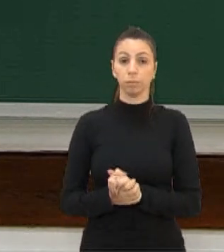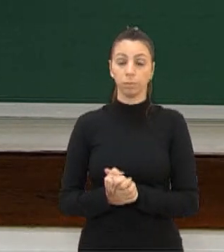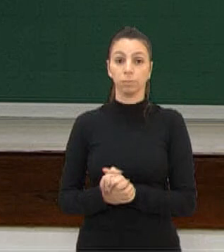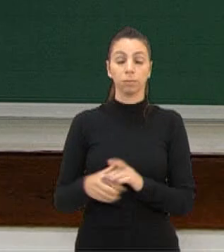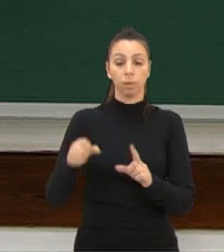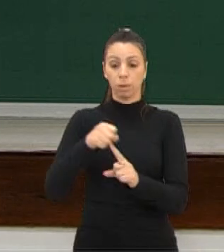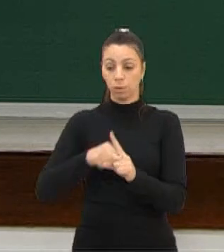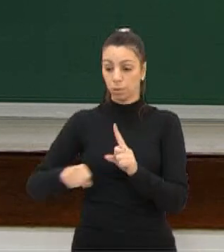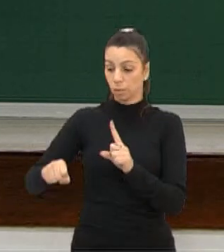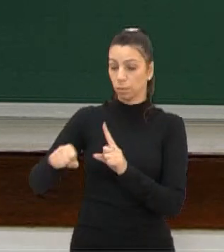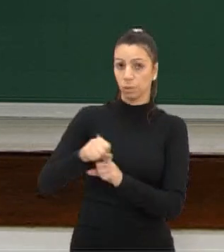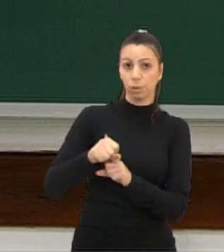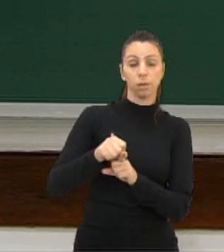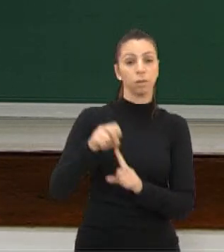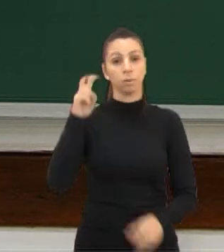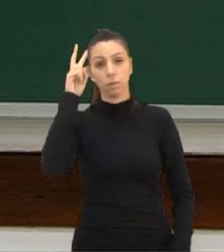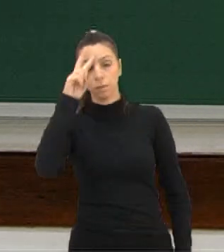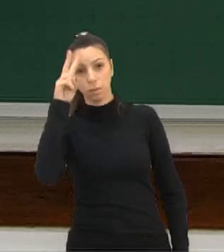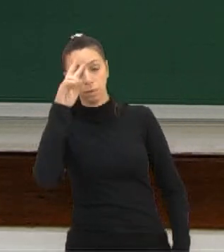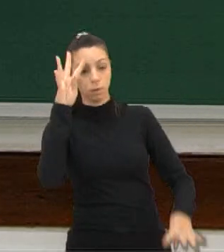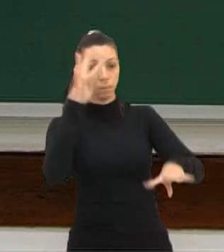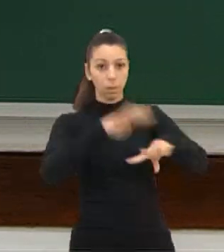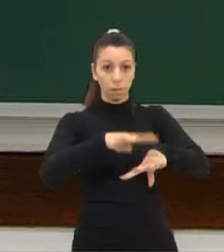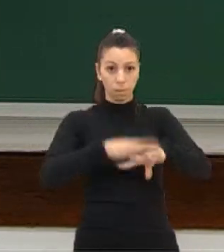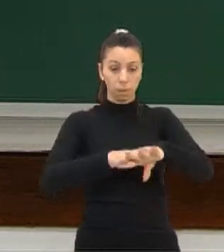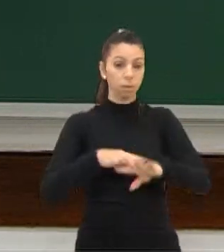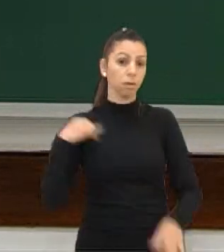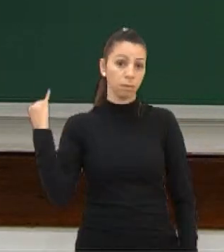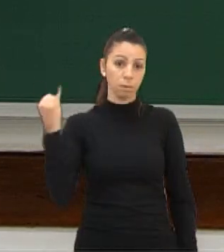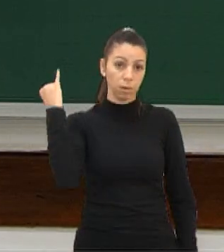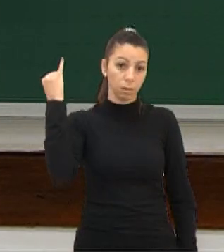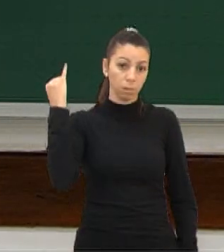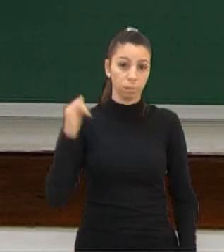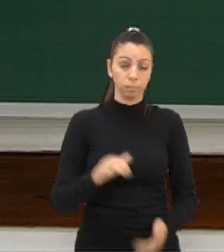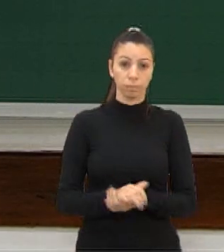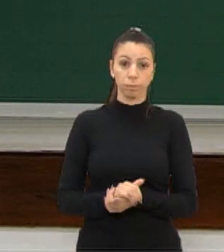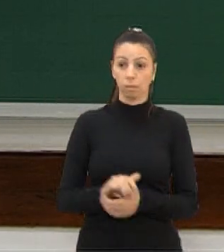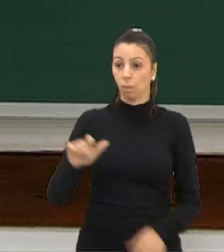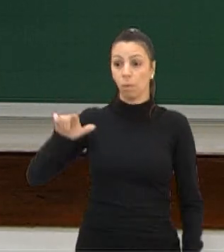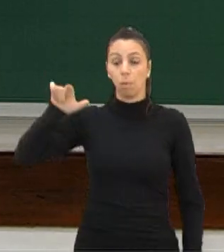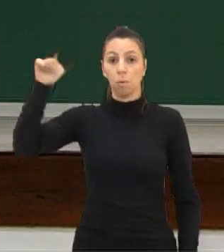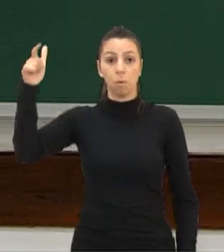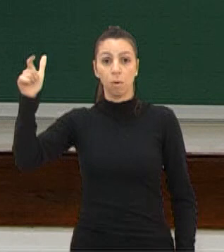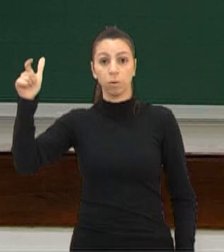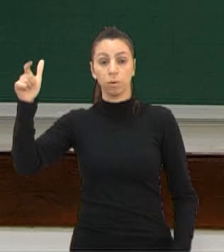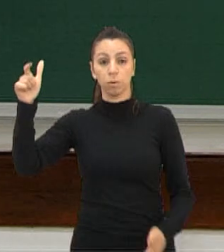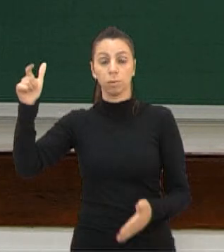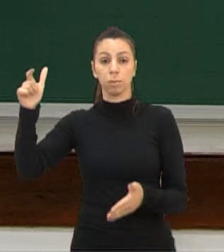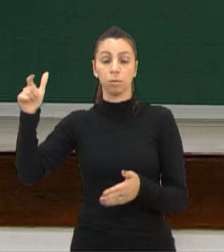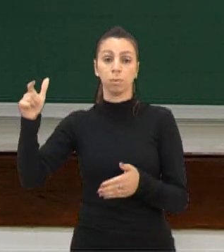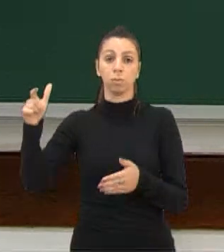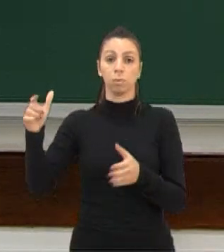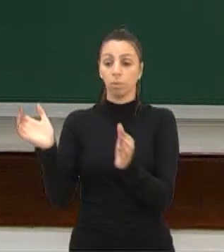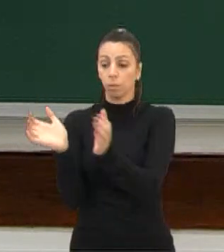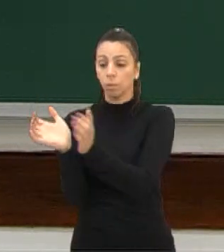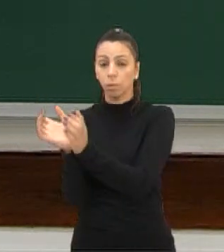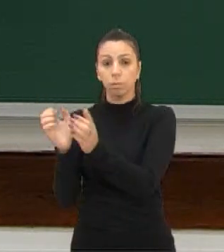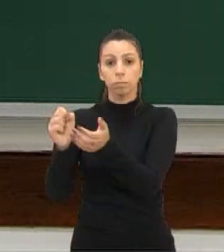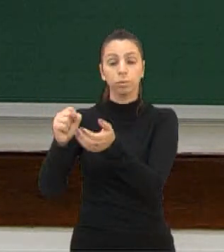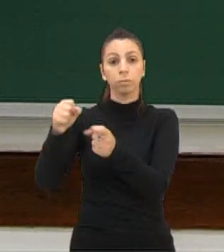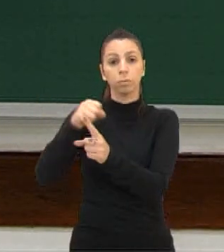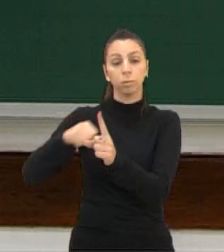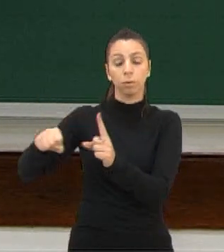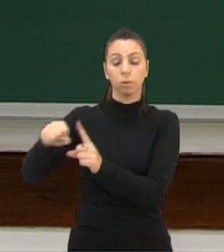que a filosofia, que a história, que a matemática ela é importante. Alguns outros modelos sociais, alguns outros grupos sociais, talvez